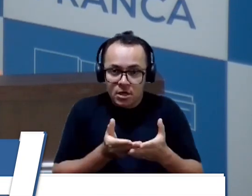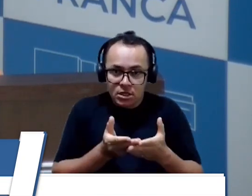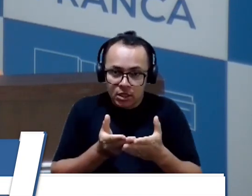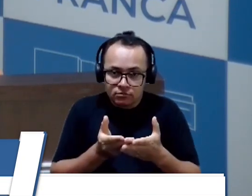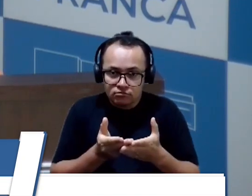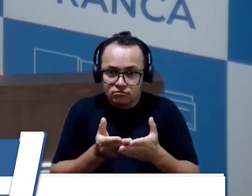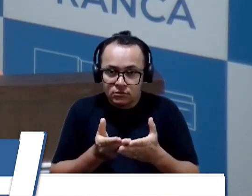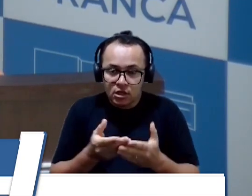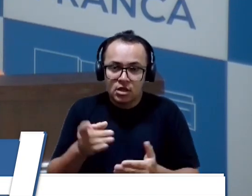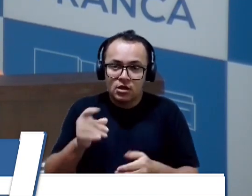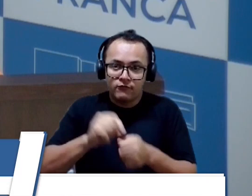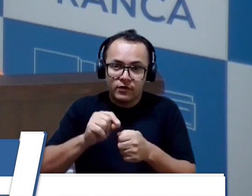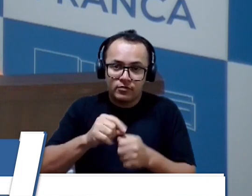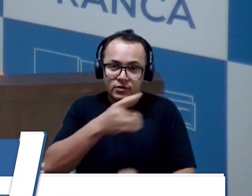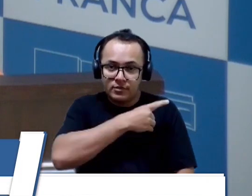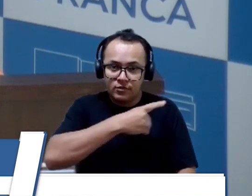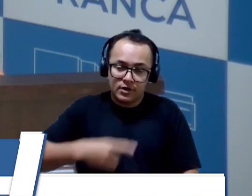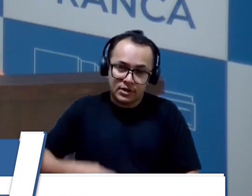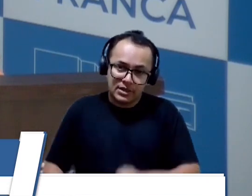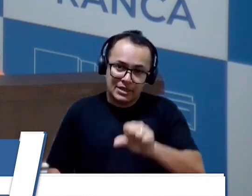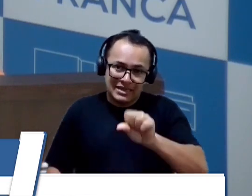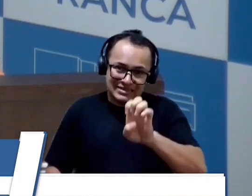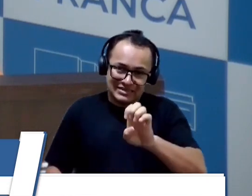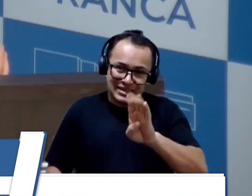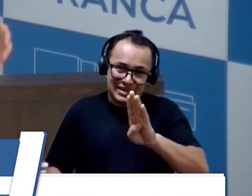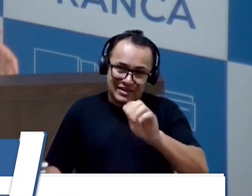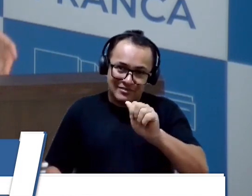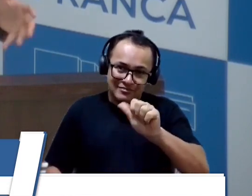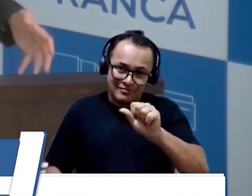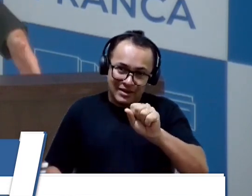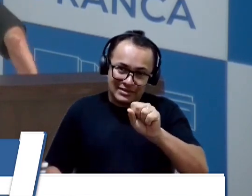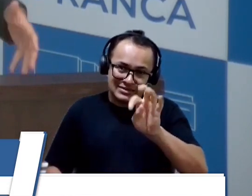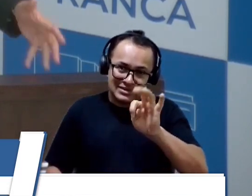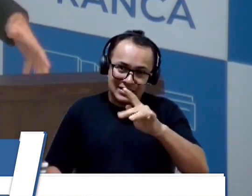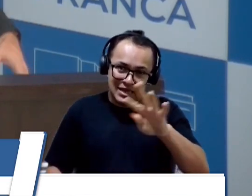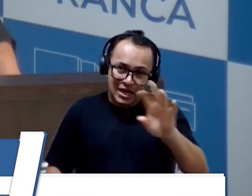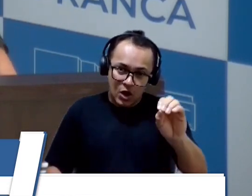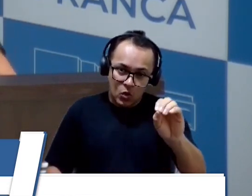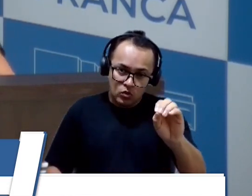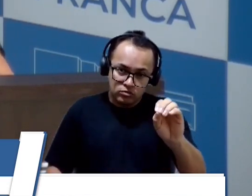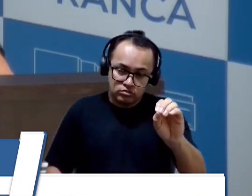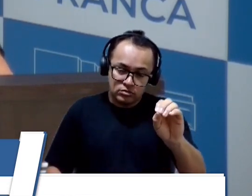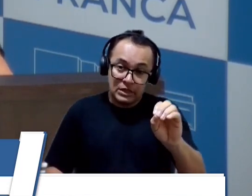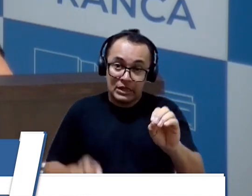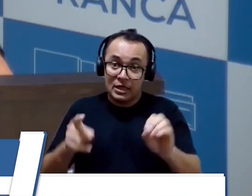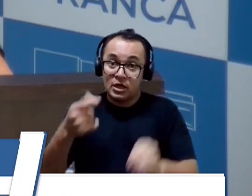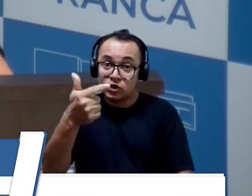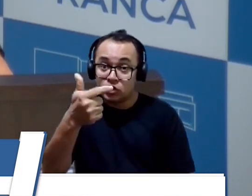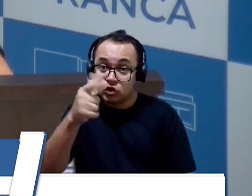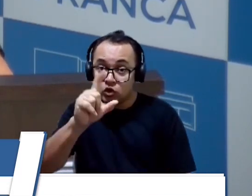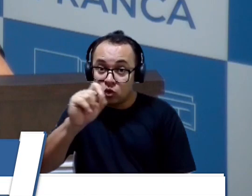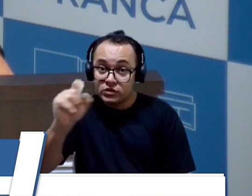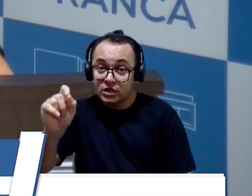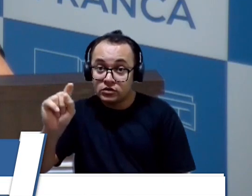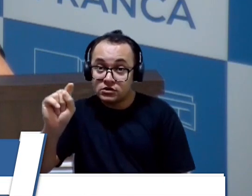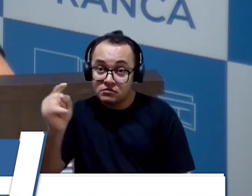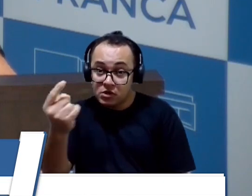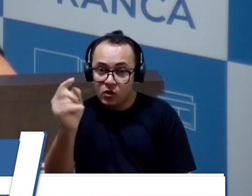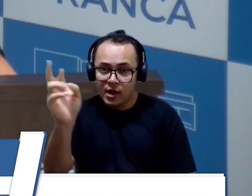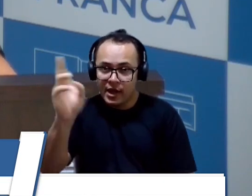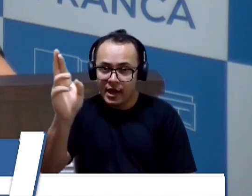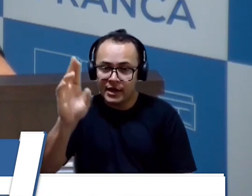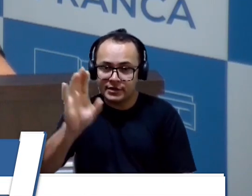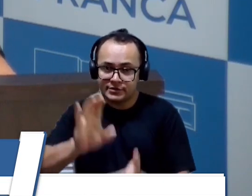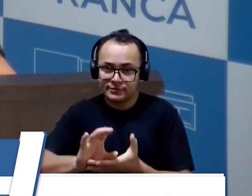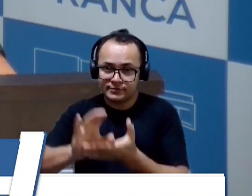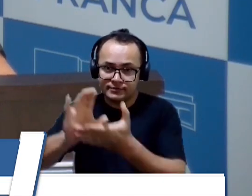deputado Sebastião Santos, que destinou o valor de R$ 200 mil para a Fundação